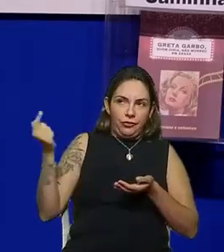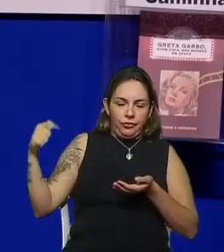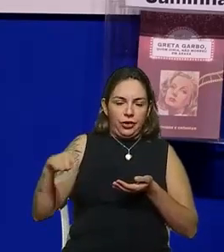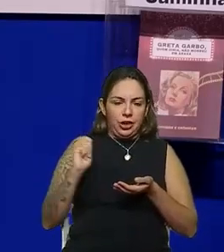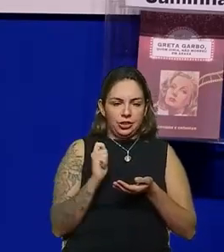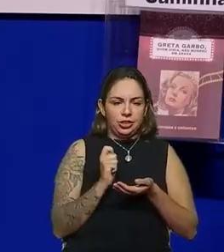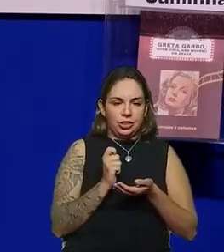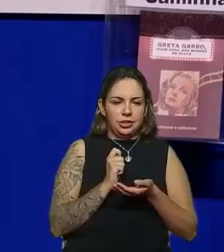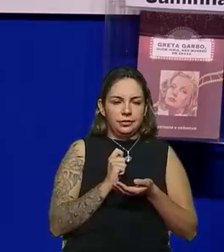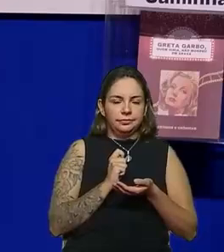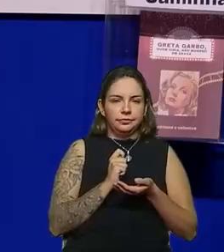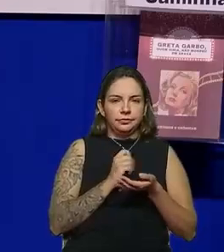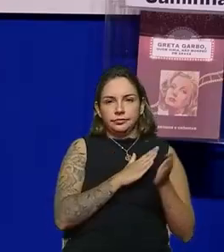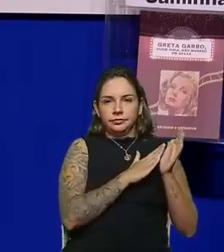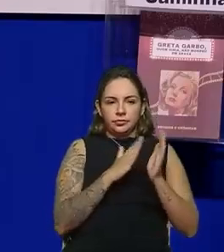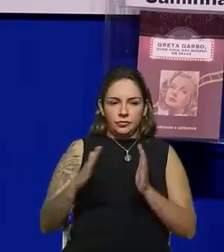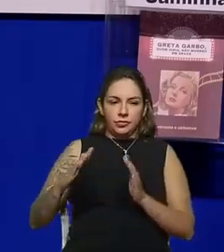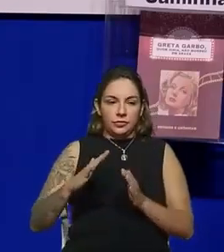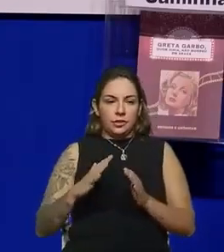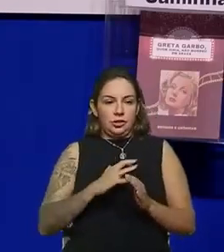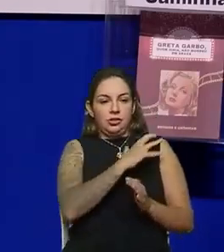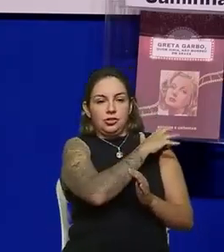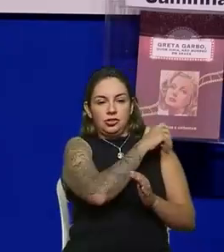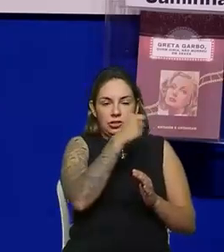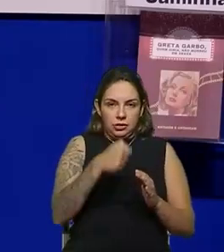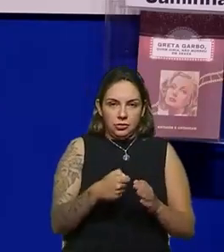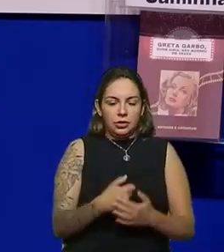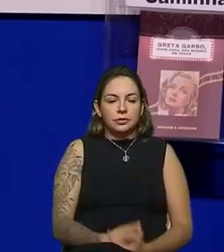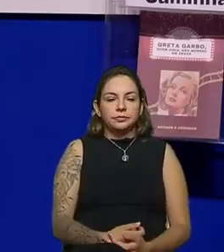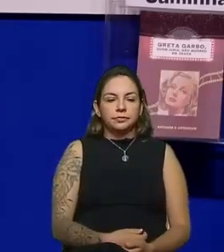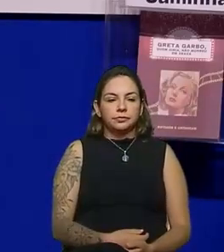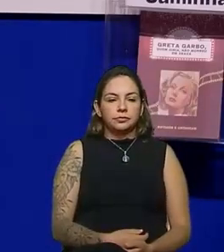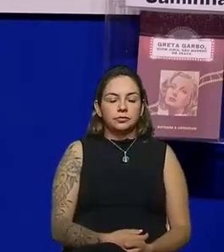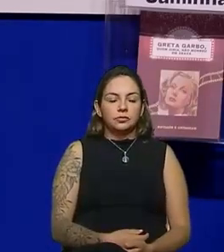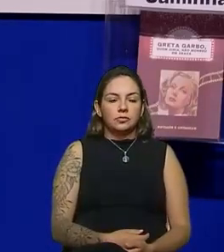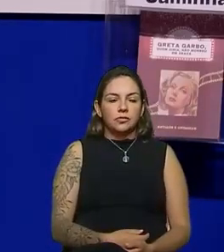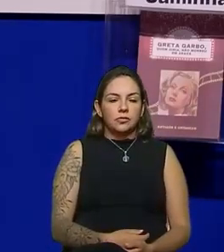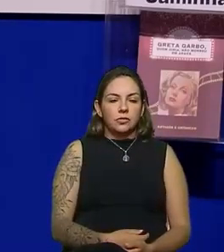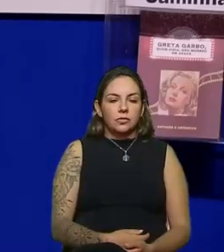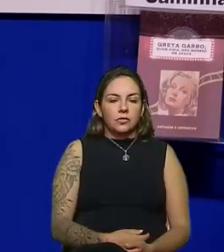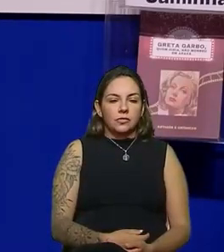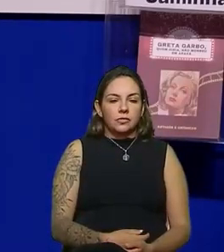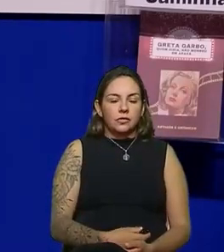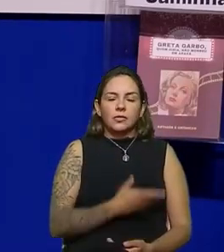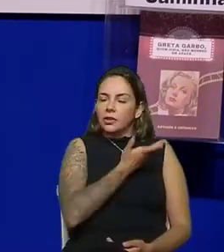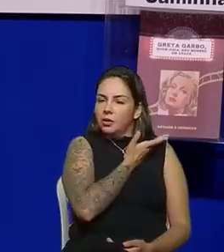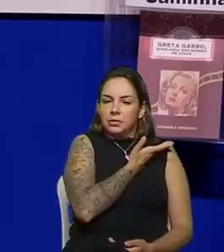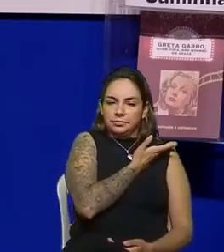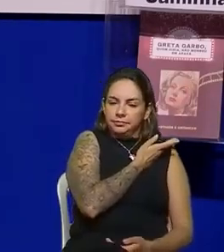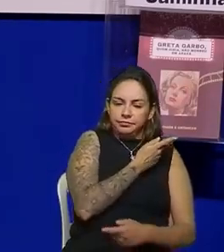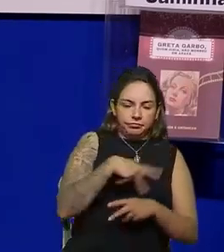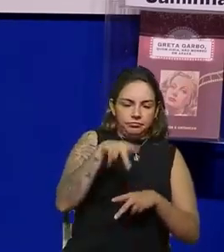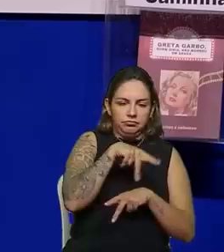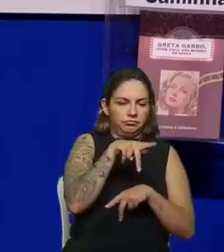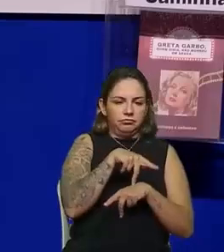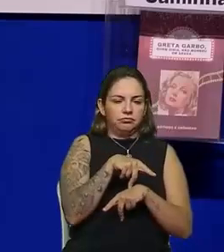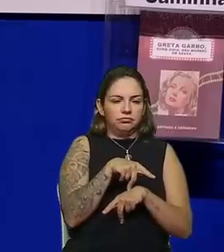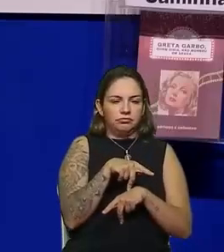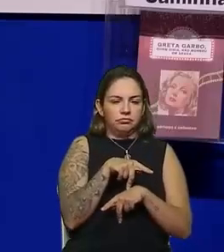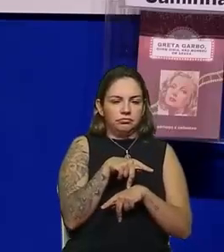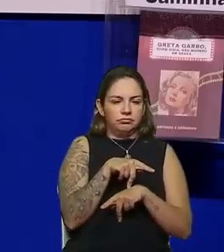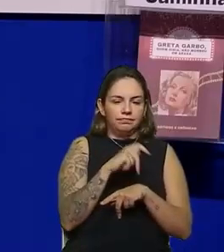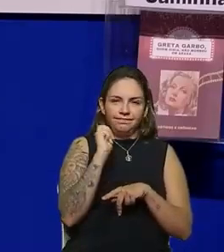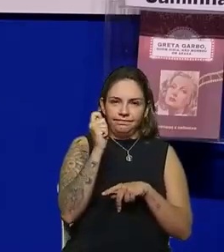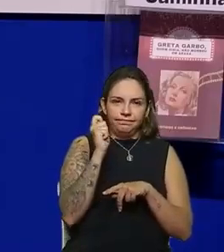Argentina durante a ditadura militar. Vários amigos meus estavam saindo do país. Naquele